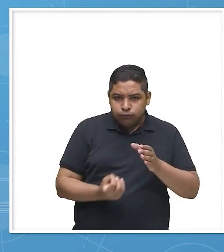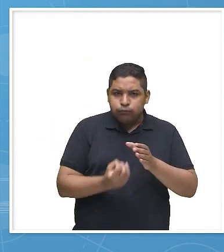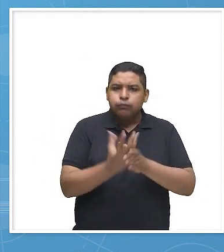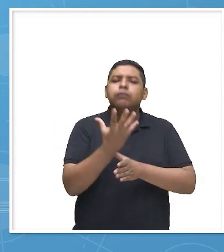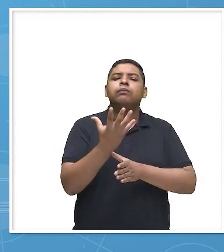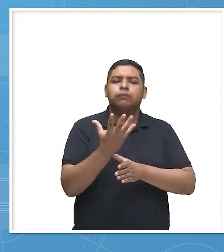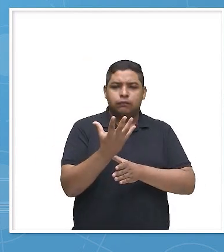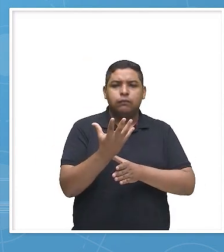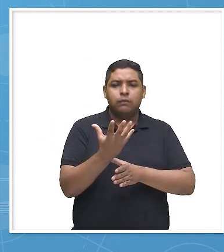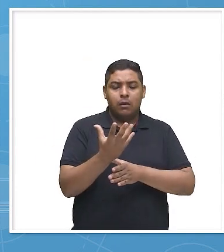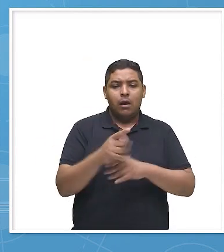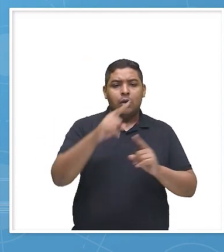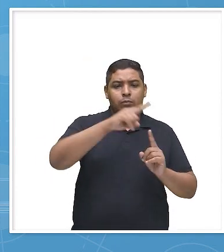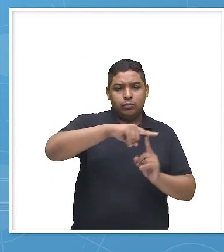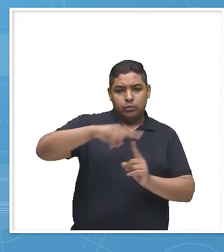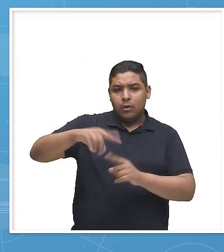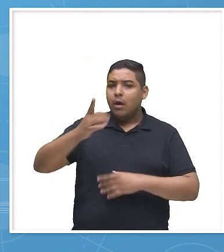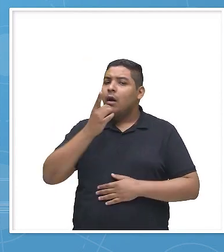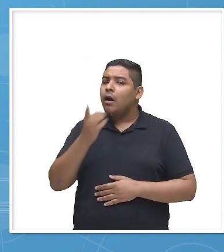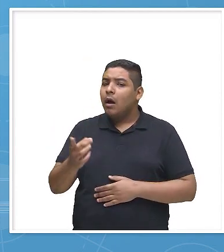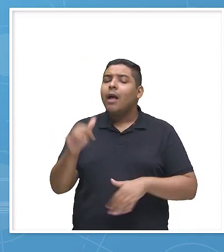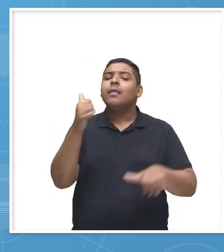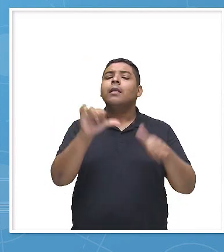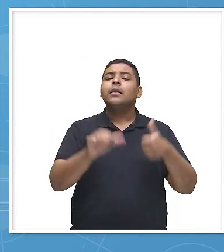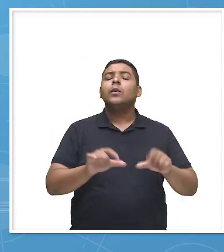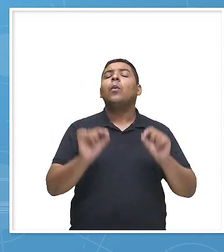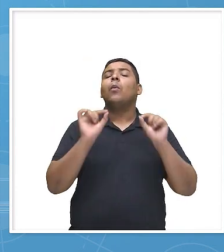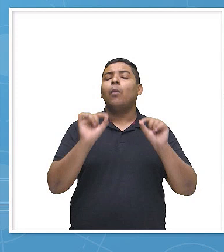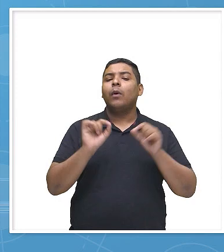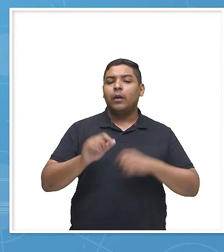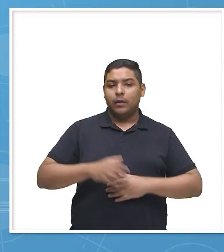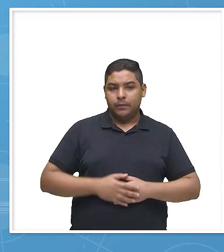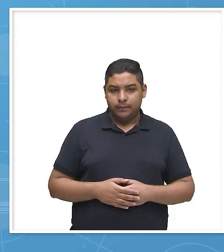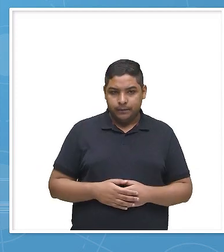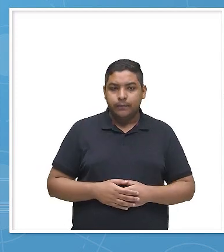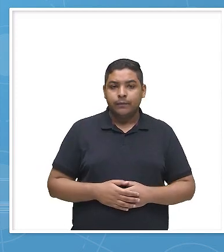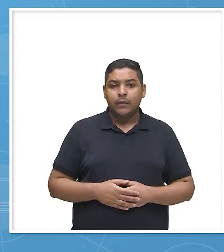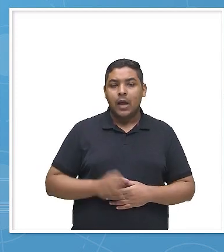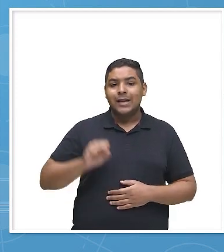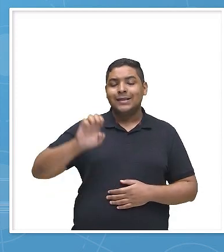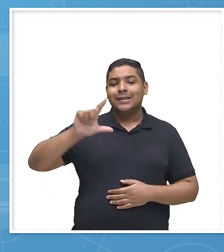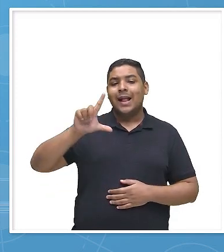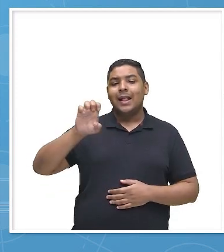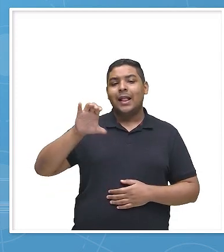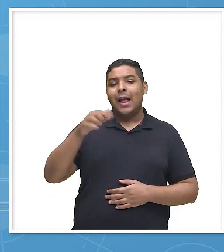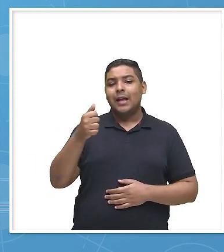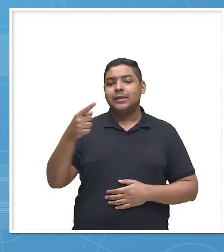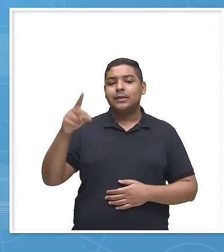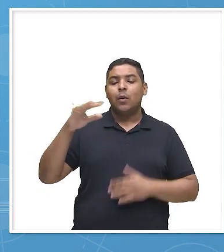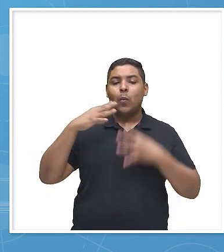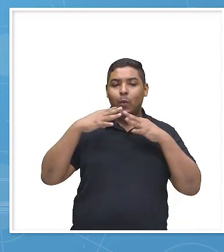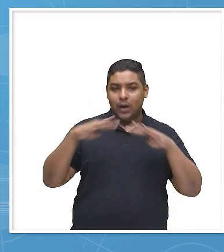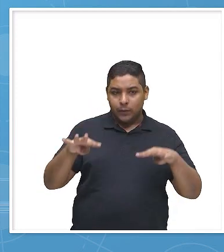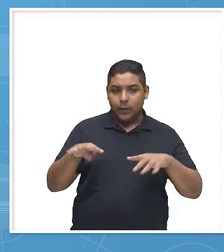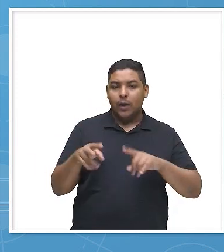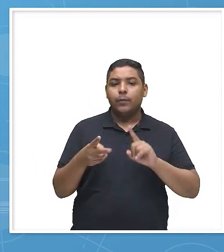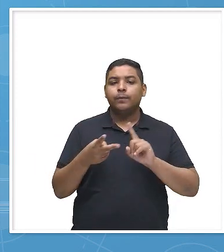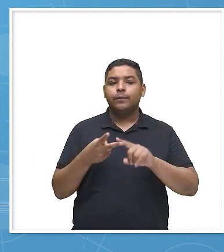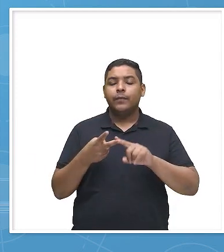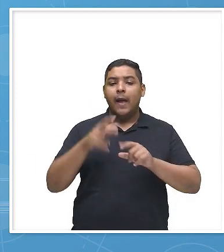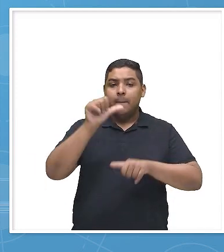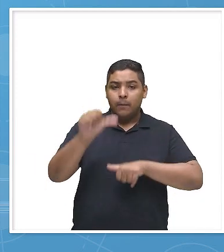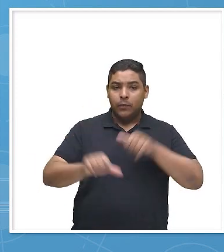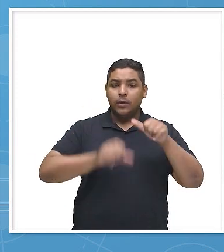Charles Darwin analisou, letra A, ele analisou a seleção natural das espécies, letra B, as